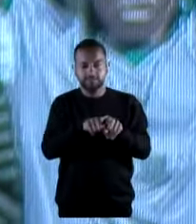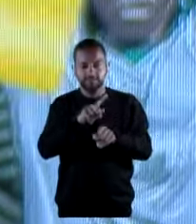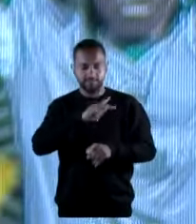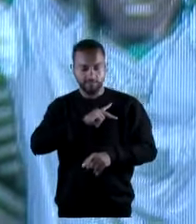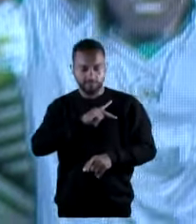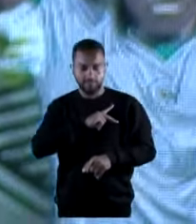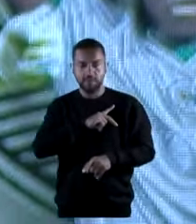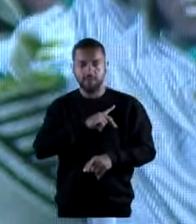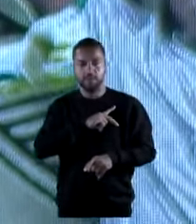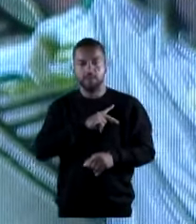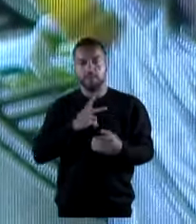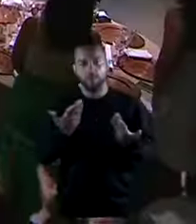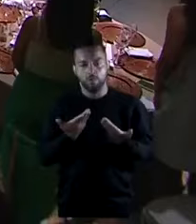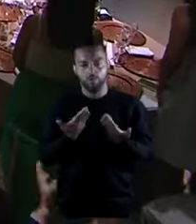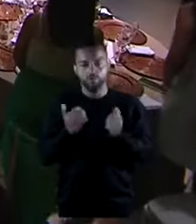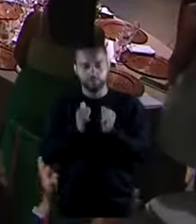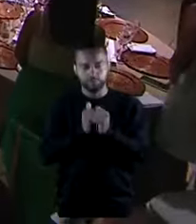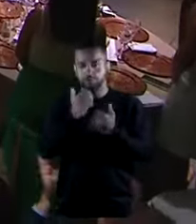que estão aqui,